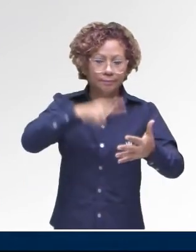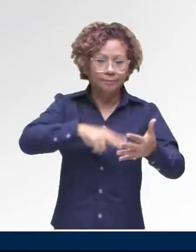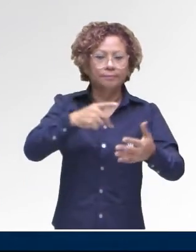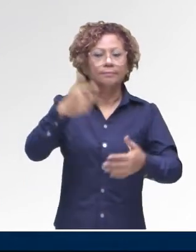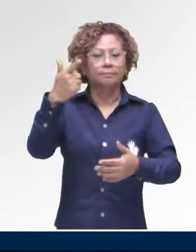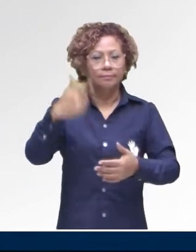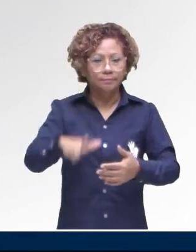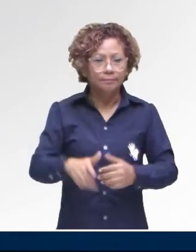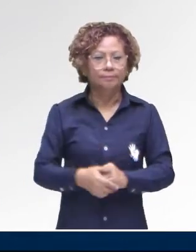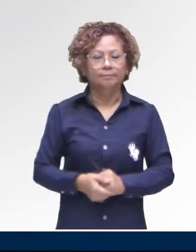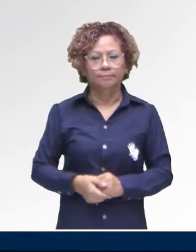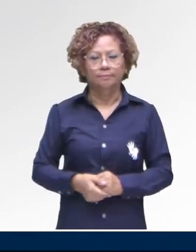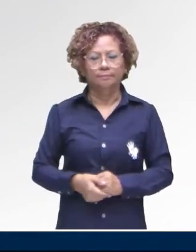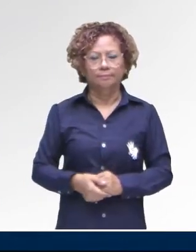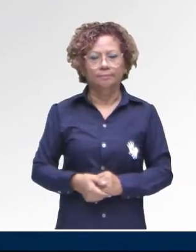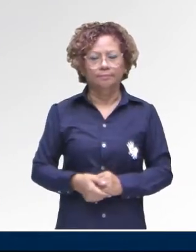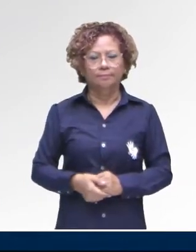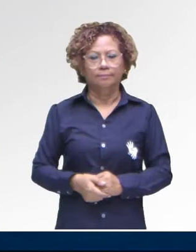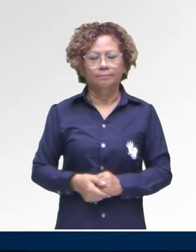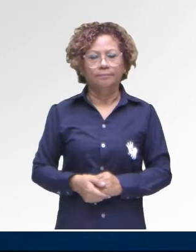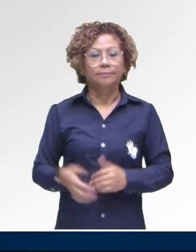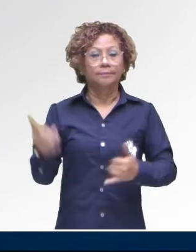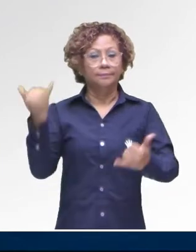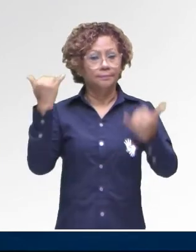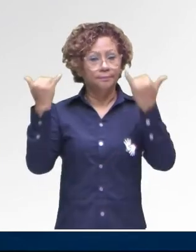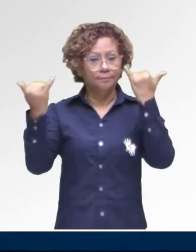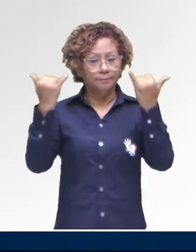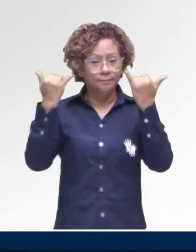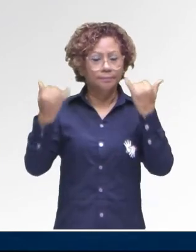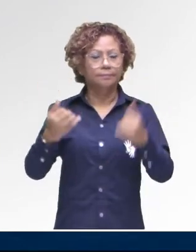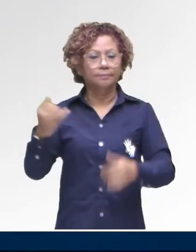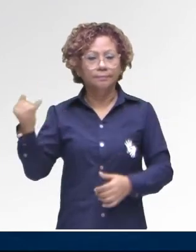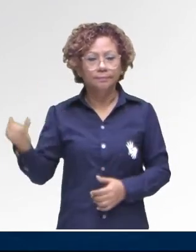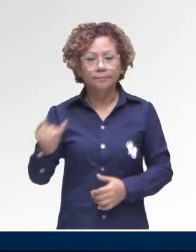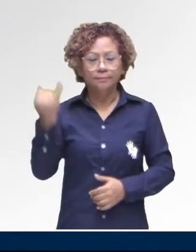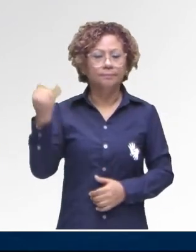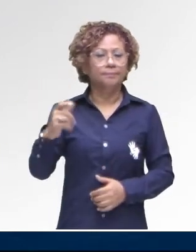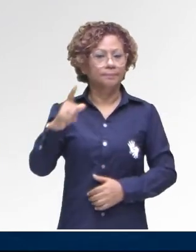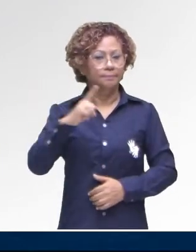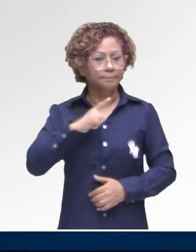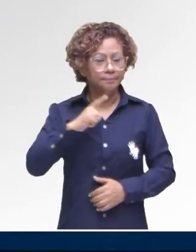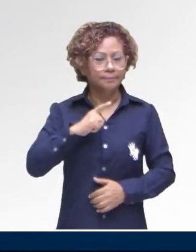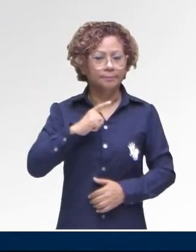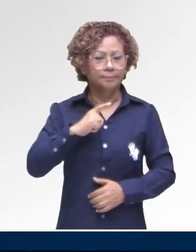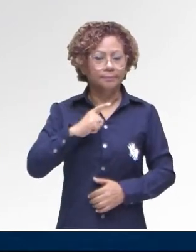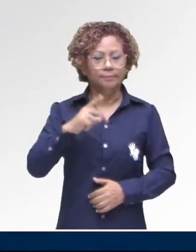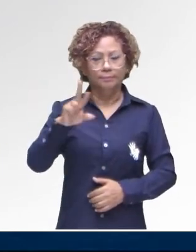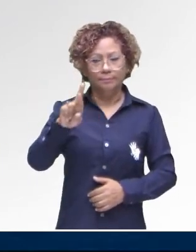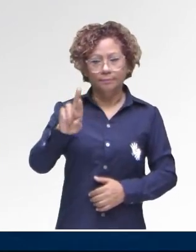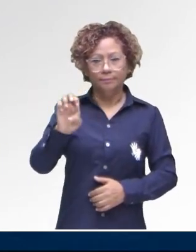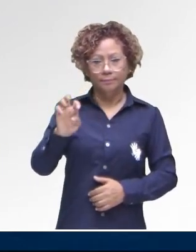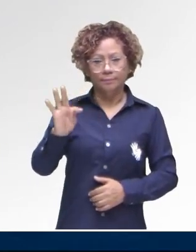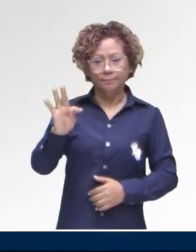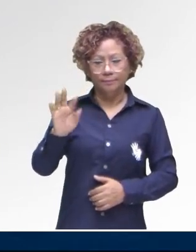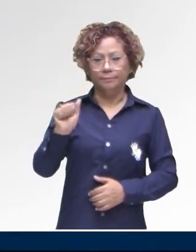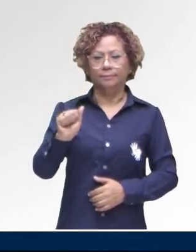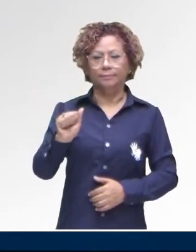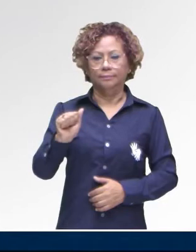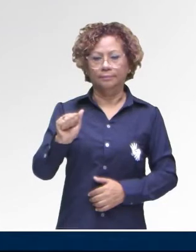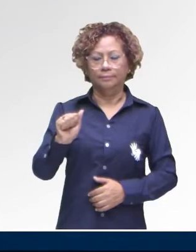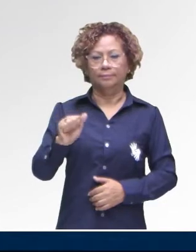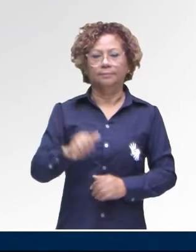A respeito das dimensões necessárias para a existência de uma reta. Só, estamos falando aqui da